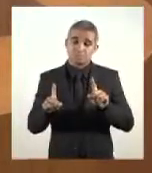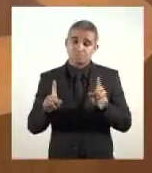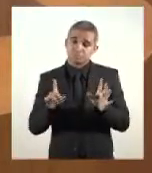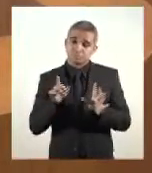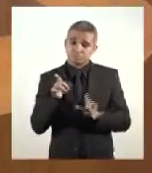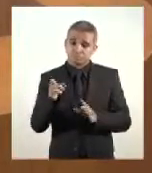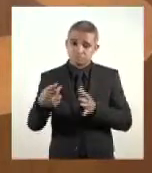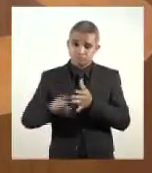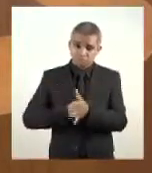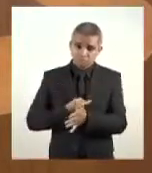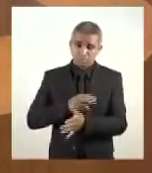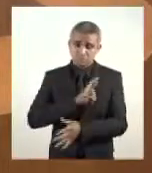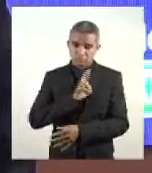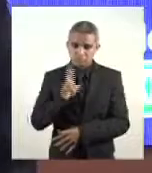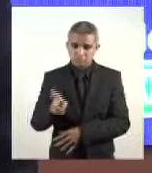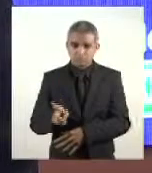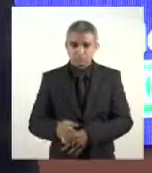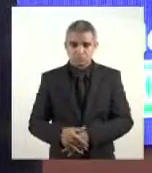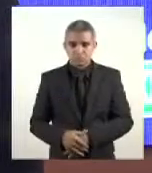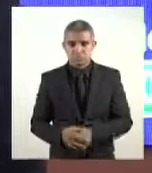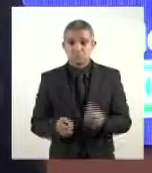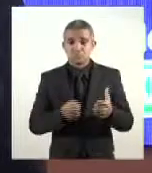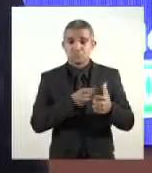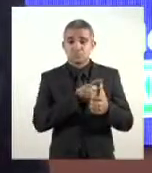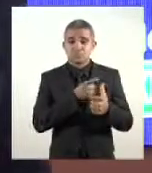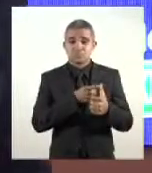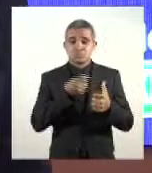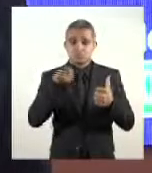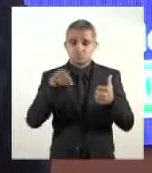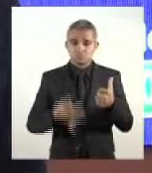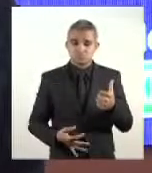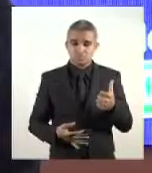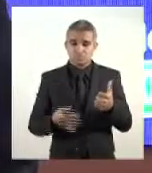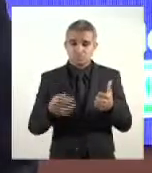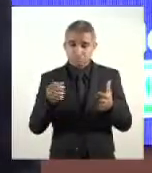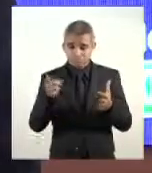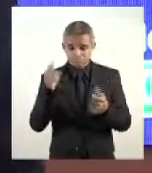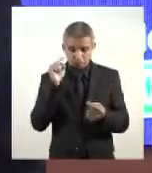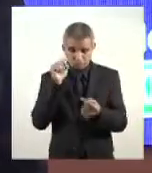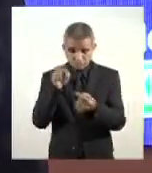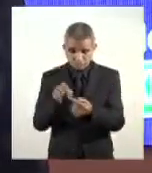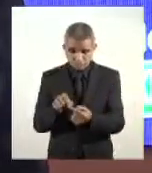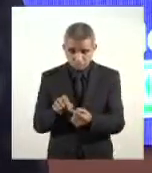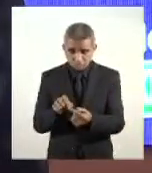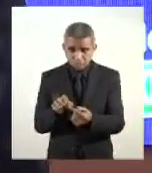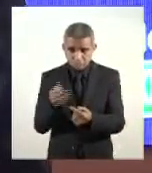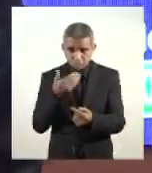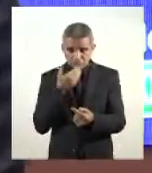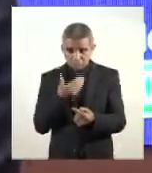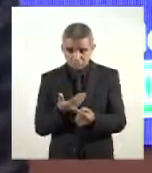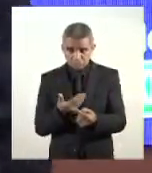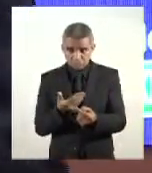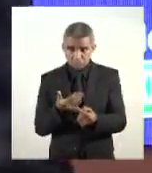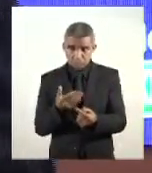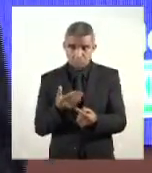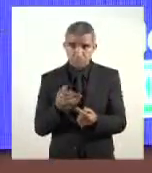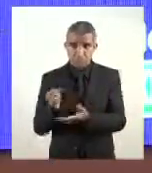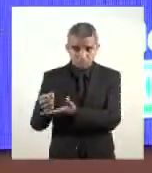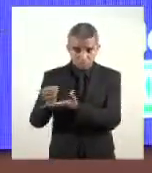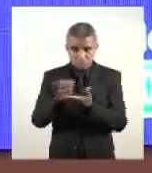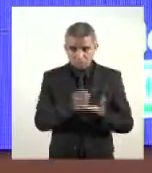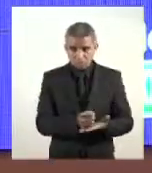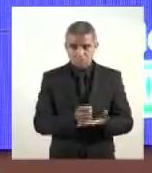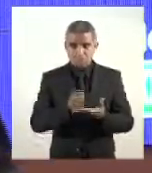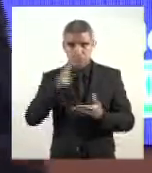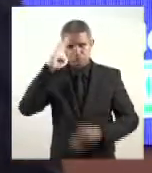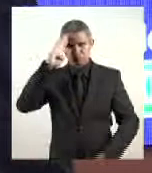pergunta, primeiro dizer que, caso esse seja a finalidade do requerimento de Vossa Excelência, que é conseguir o apoio do Exército